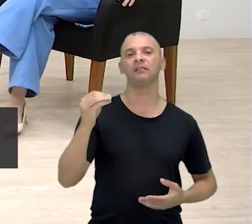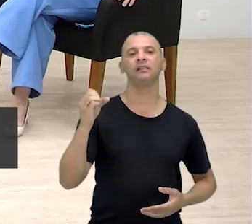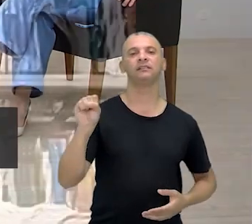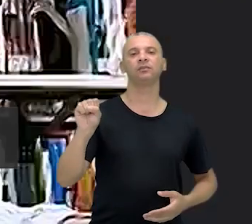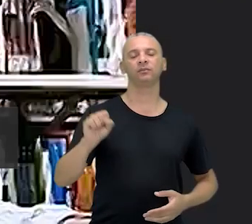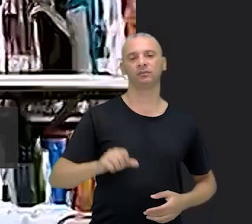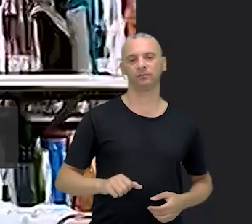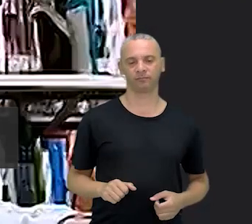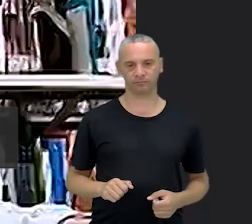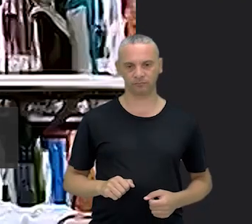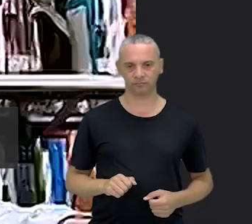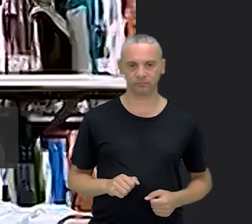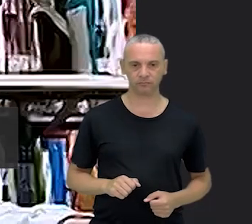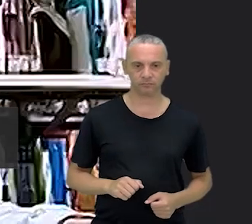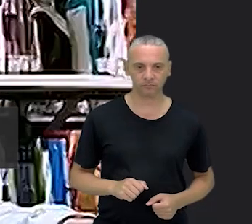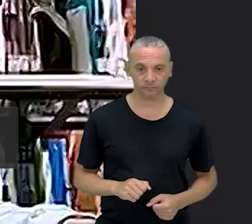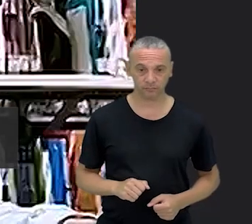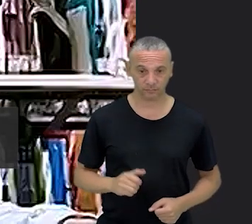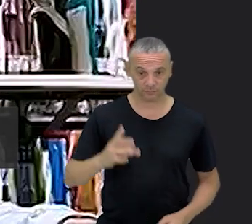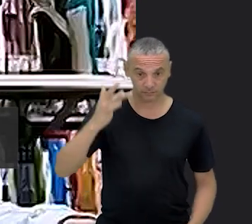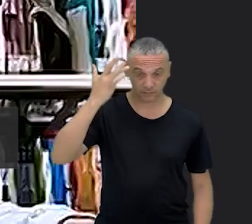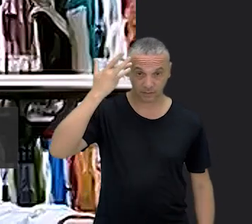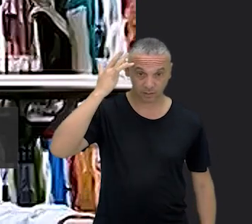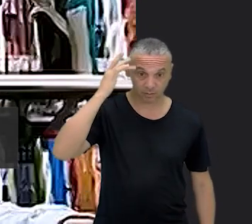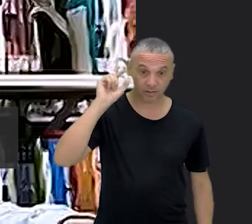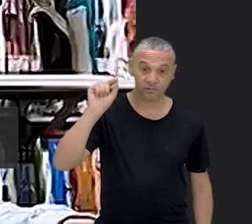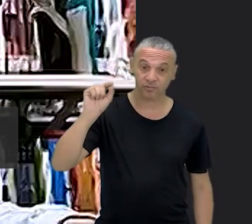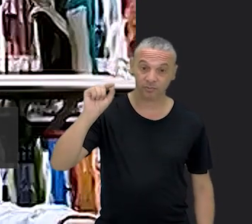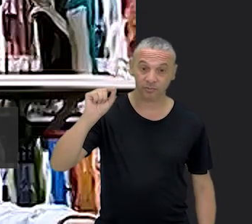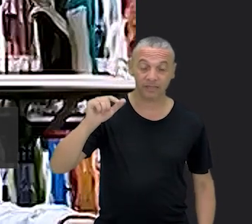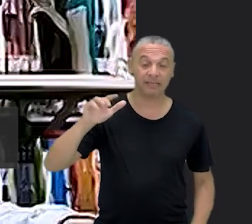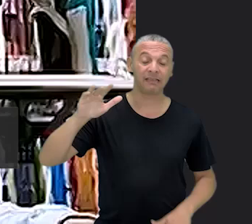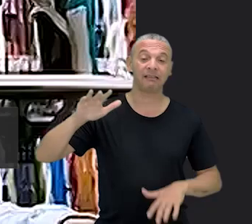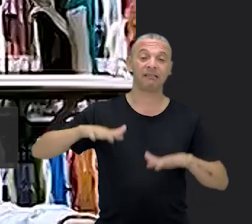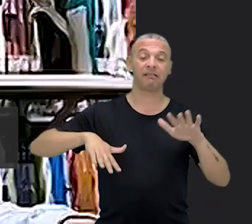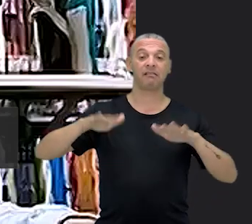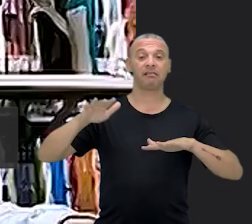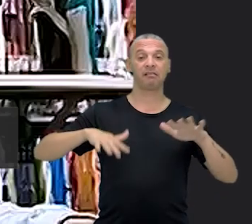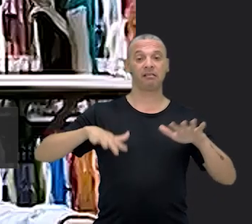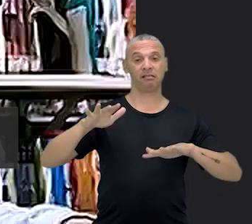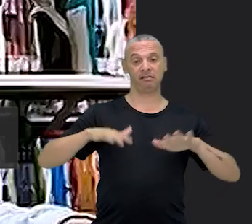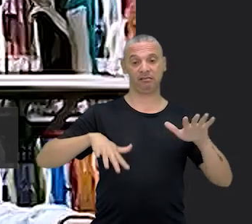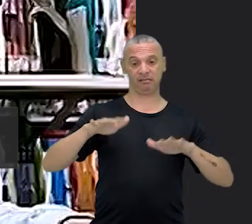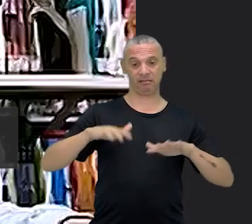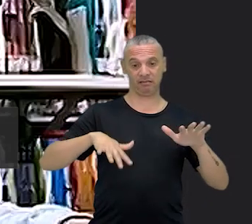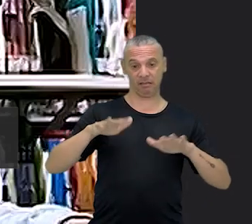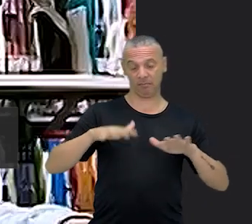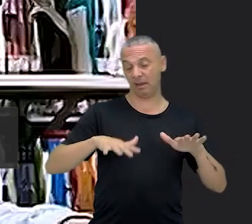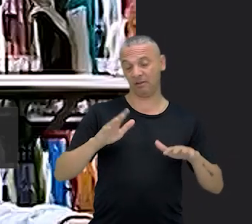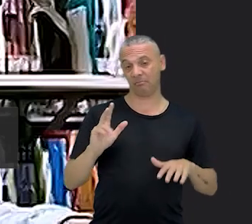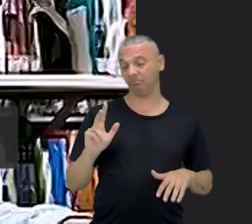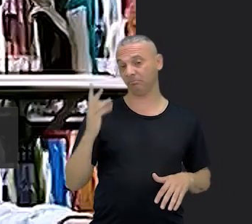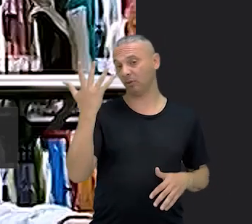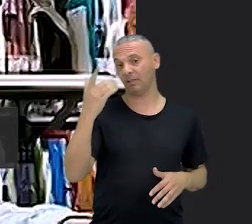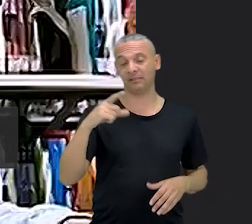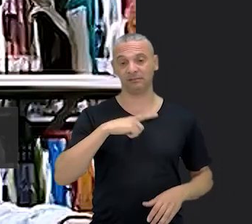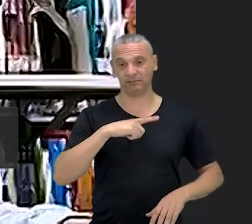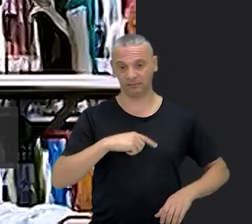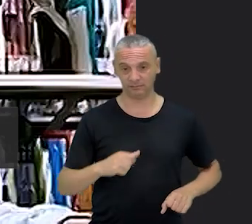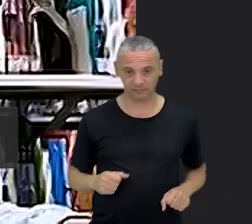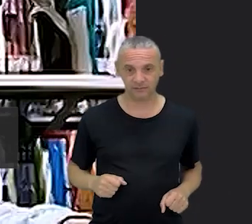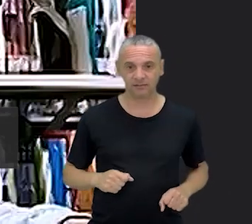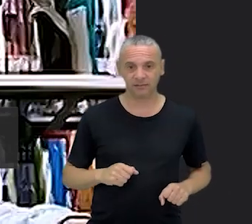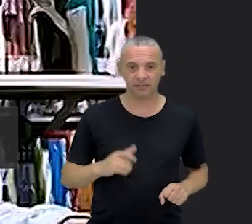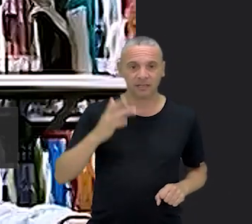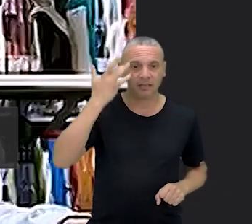segundos. Bom, eu acho que depende também, a gente se reflete na história, né? Mas